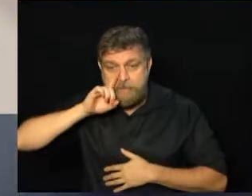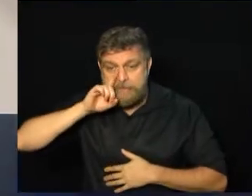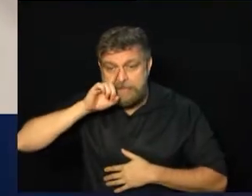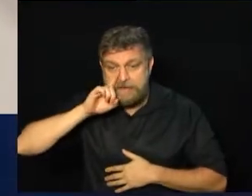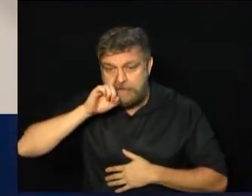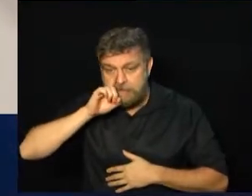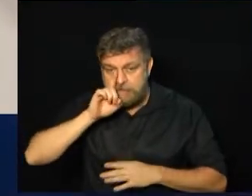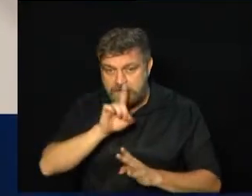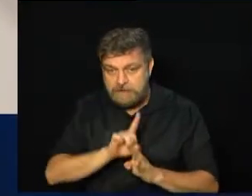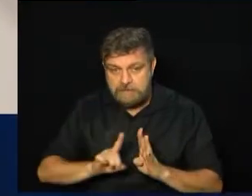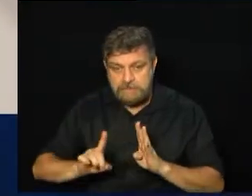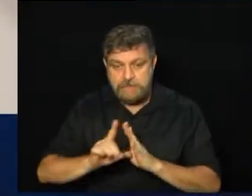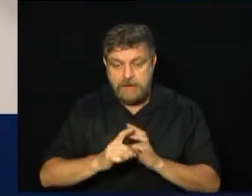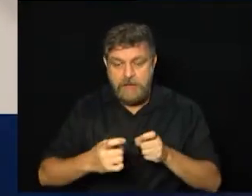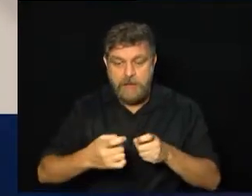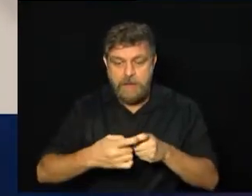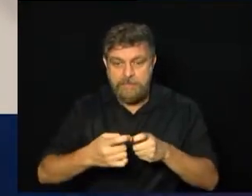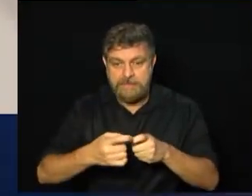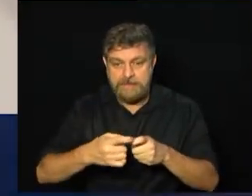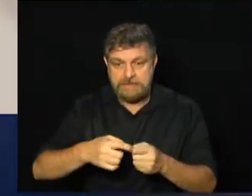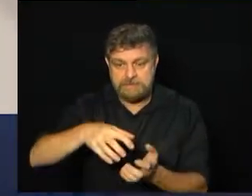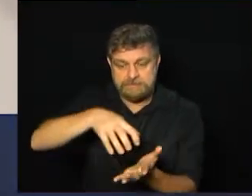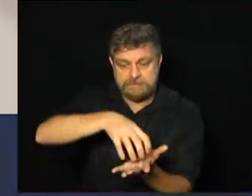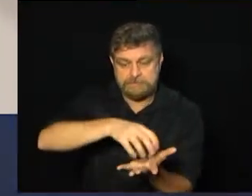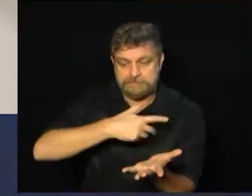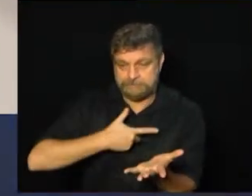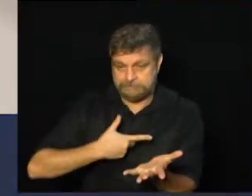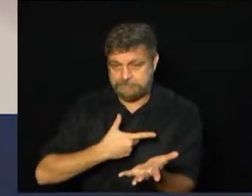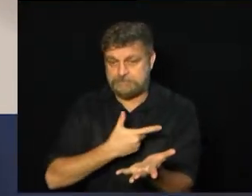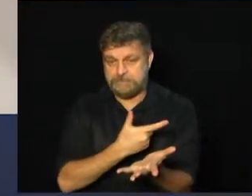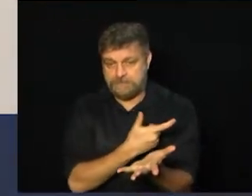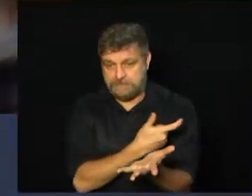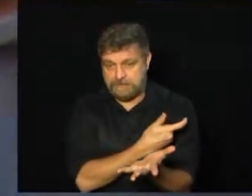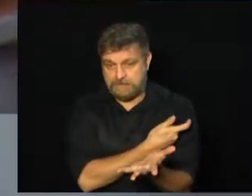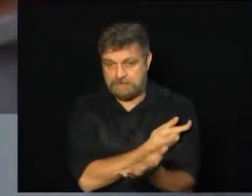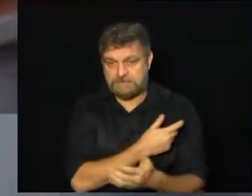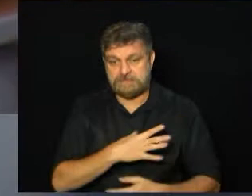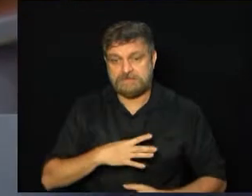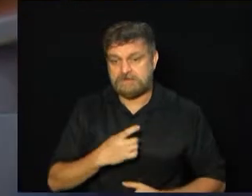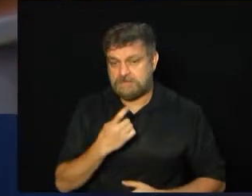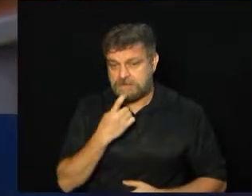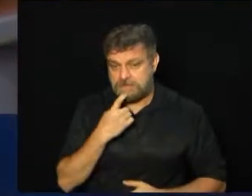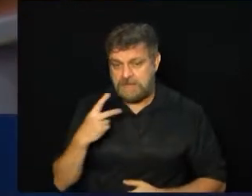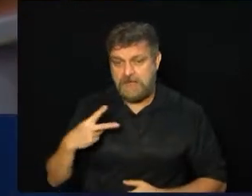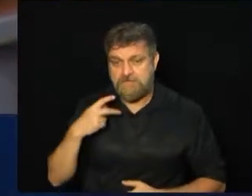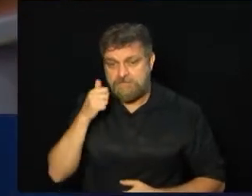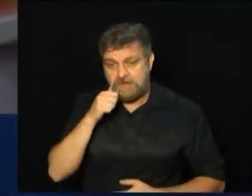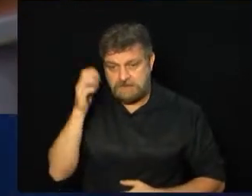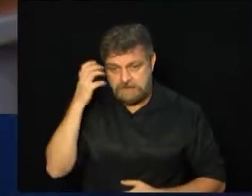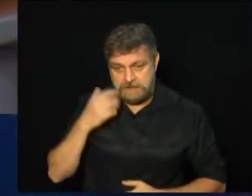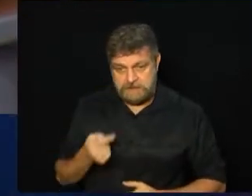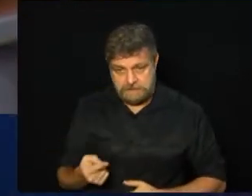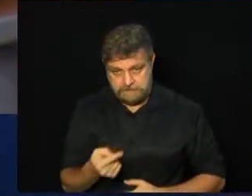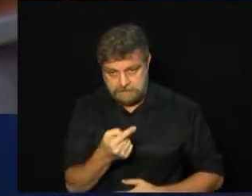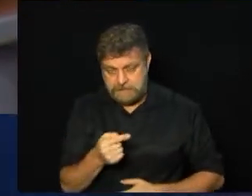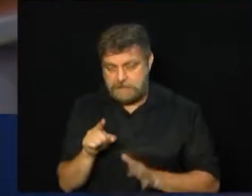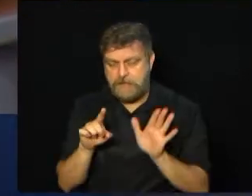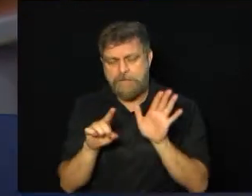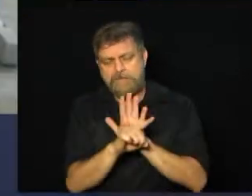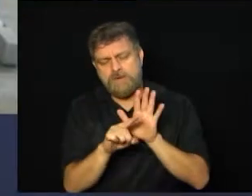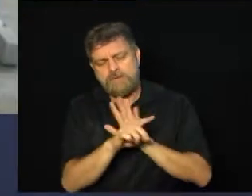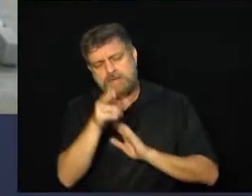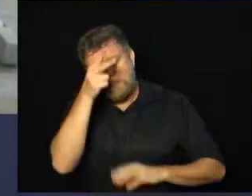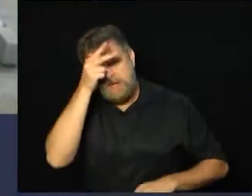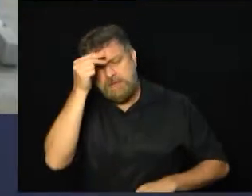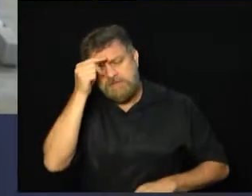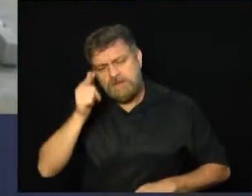priorizar atendimento médico nas unidades de saúde da cidade. Vereadora Guida Calisto questiona a prefeitura sobre